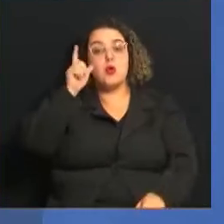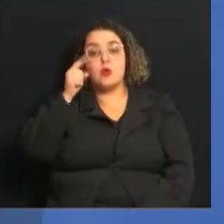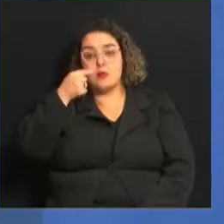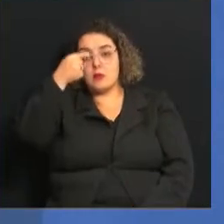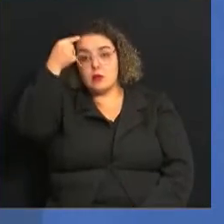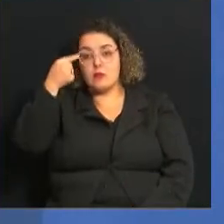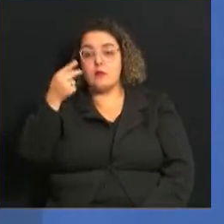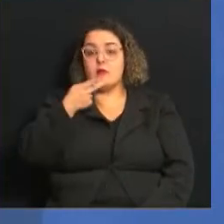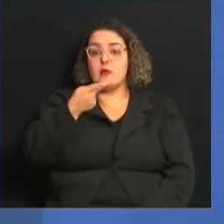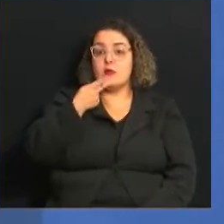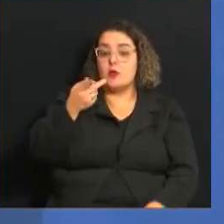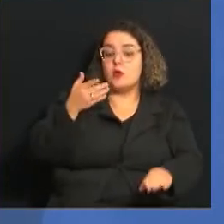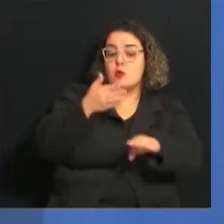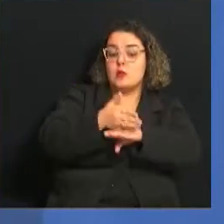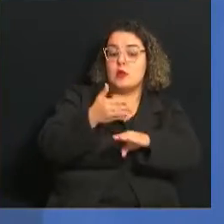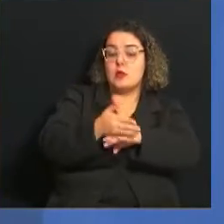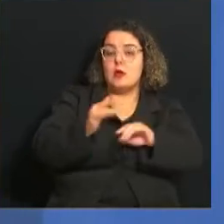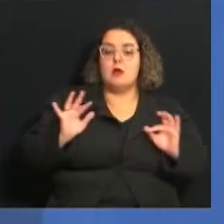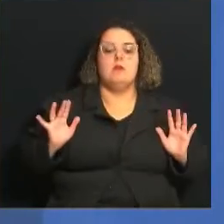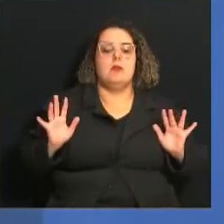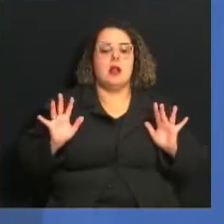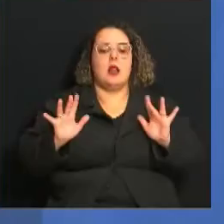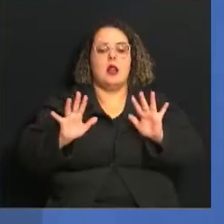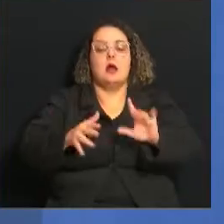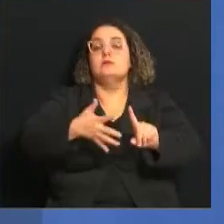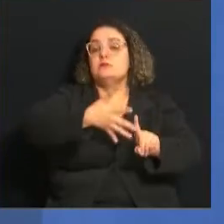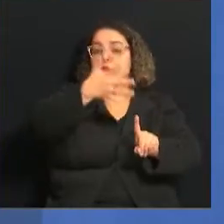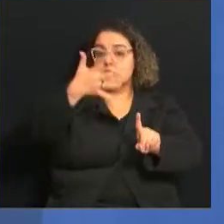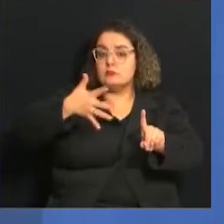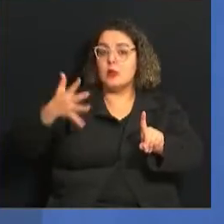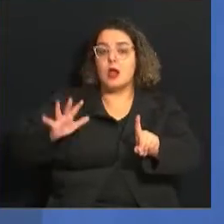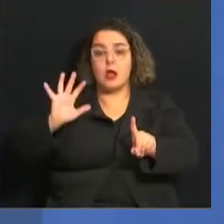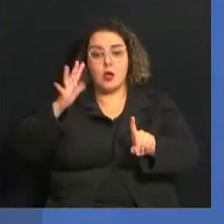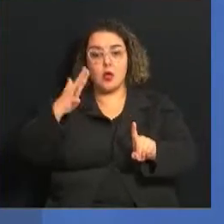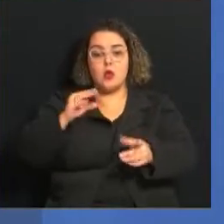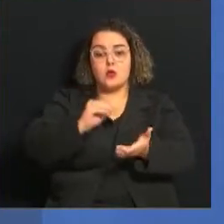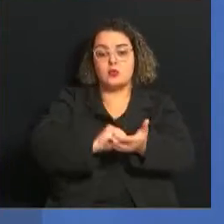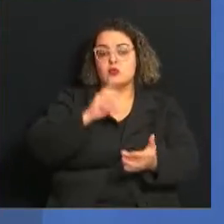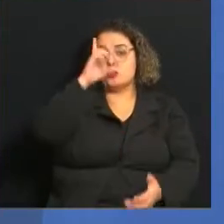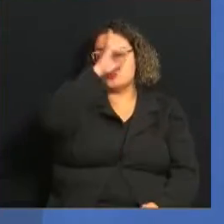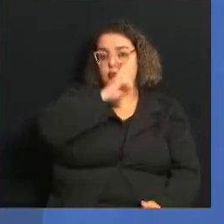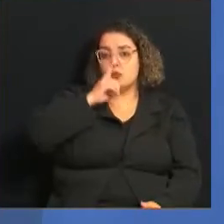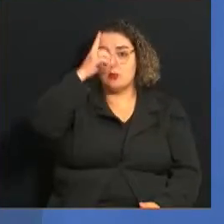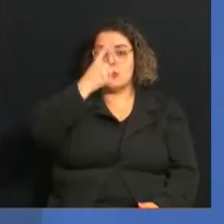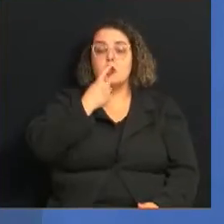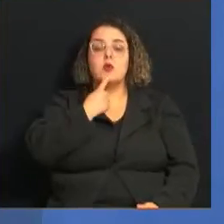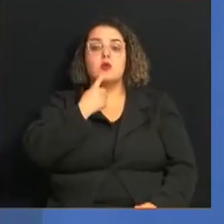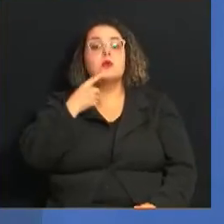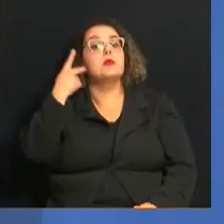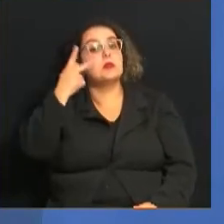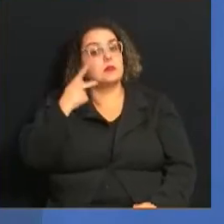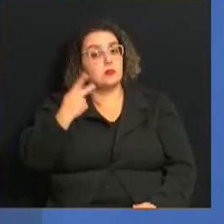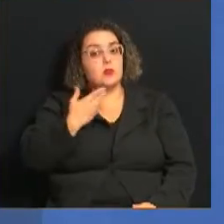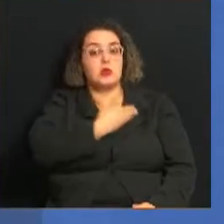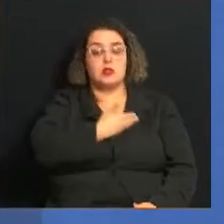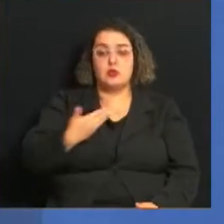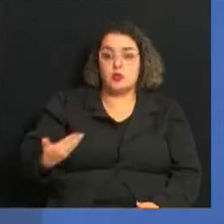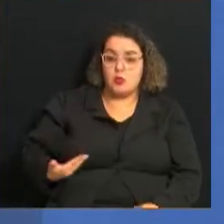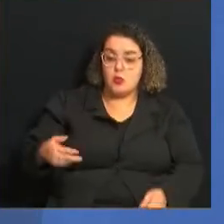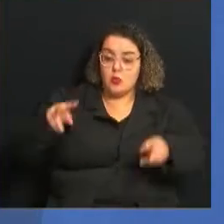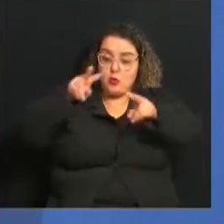da participação na parada LGBT que aconteceu no último domingo em Campinas e das políticas públicas que visem